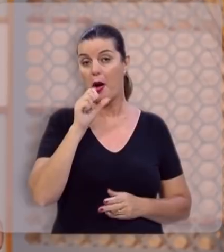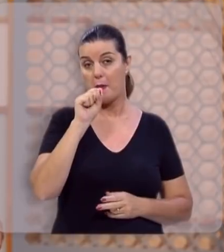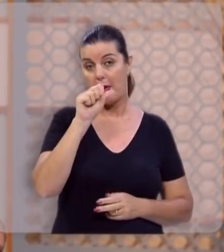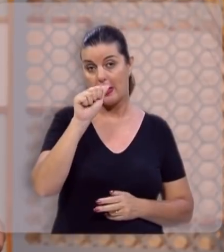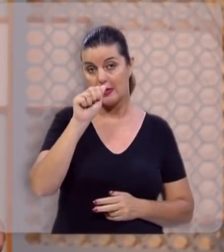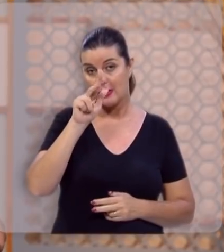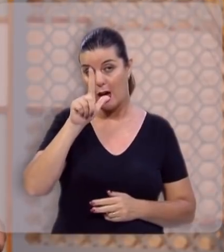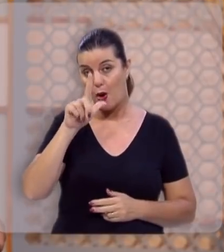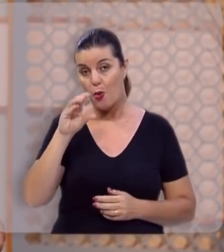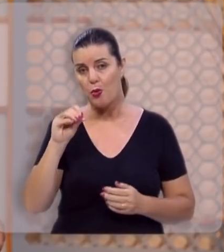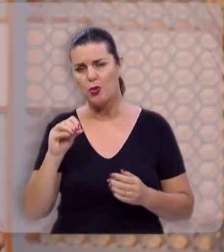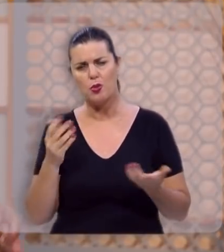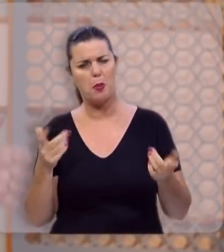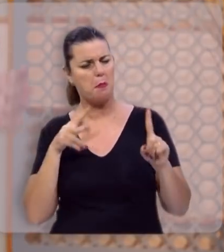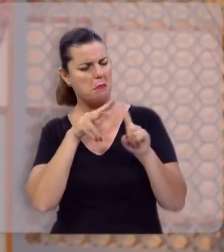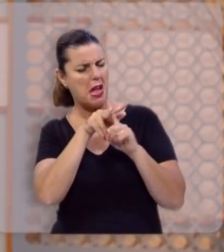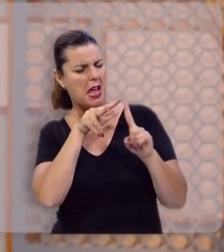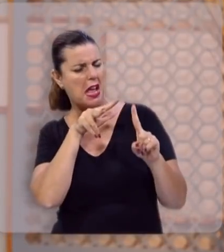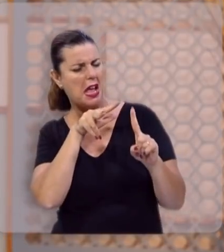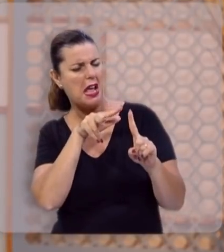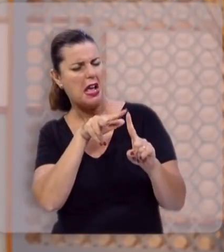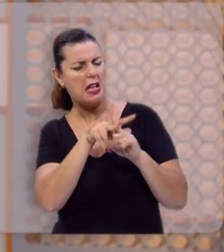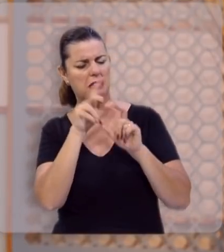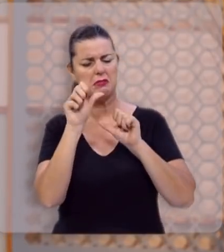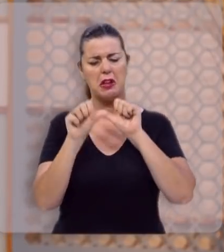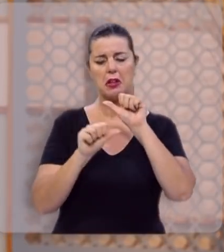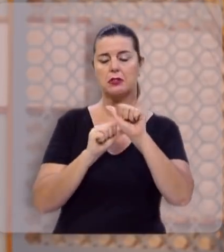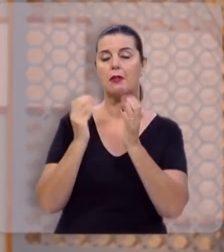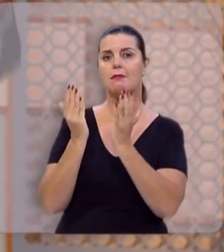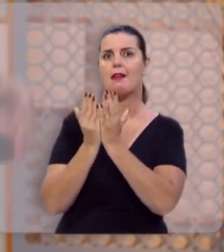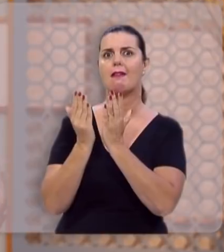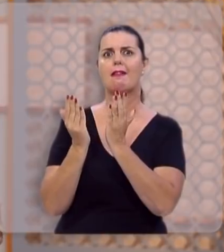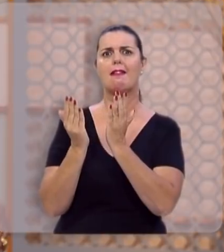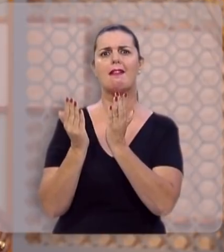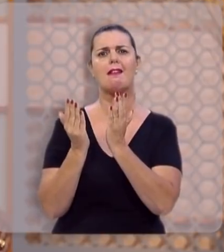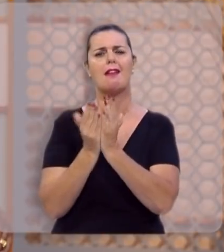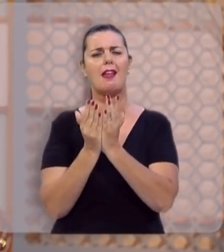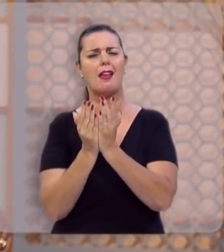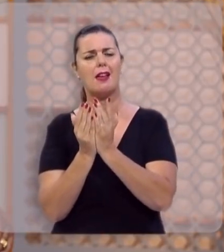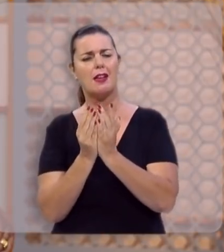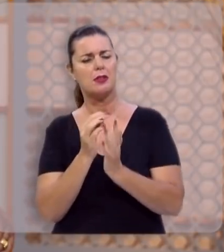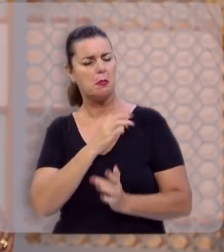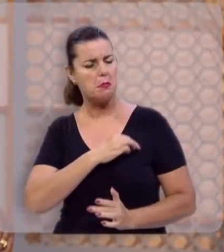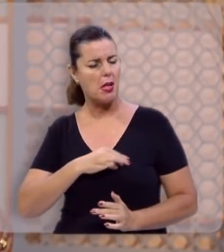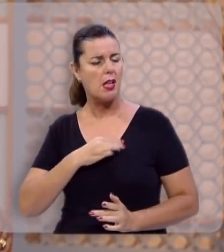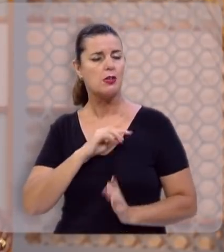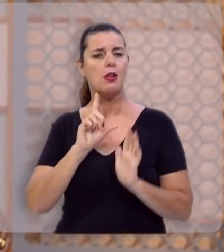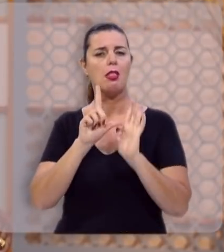perseguidor, é convertido e transformado num missionário.